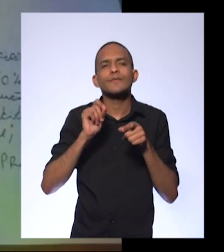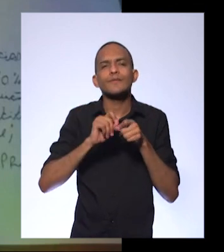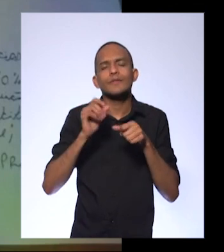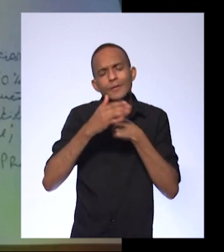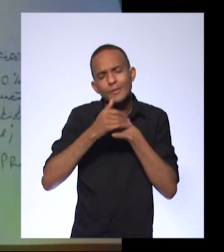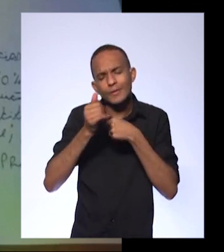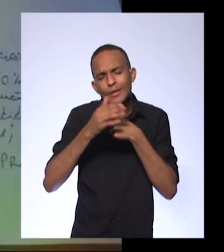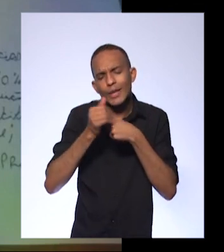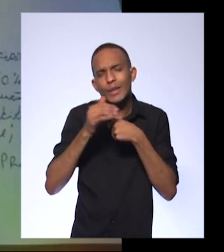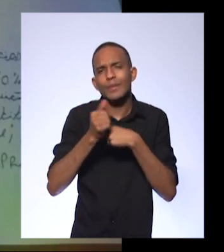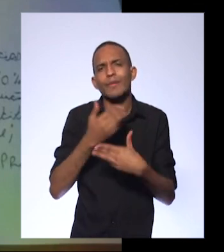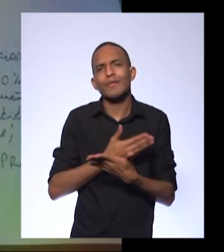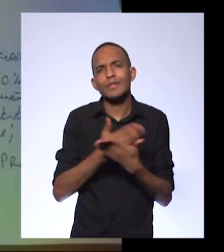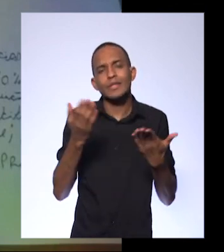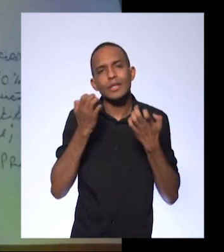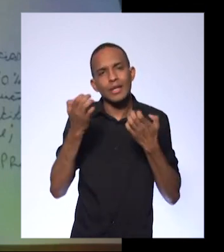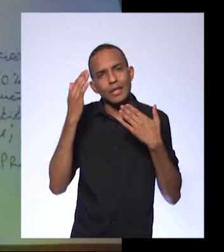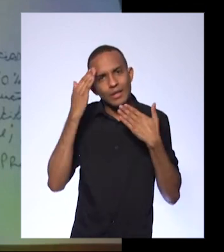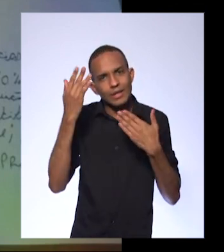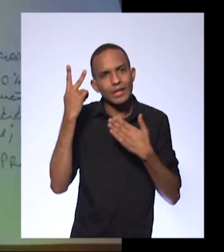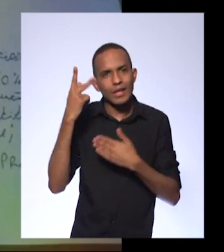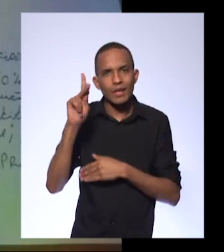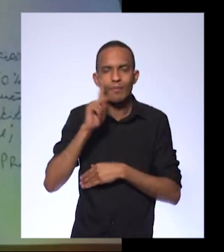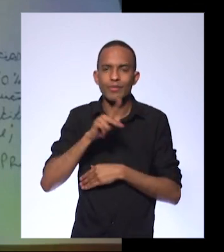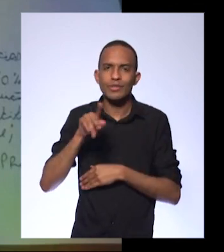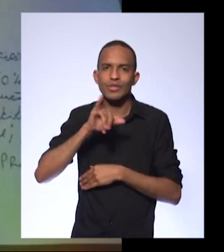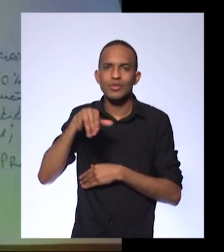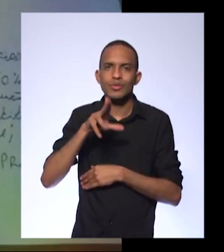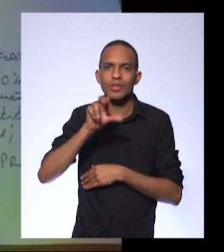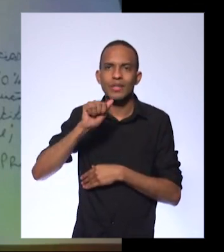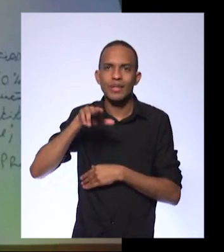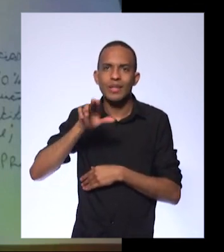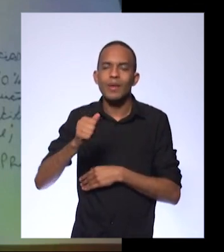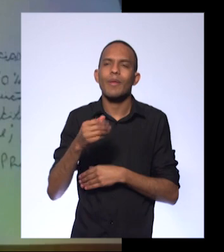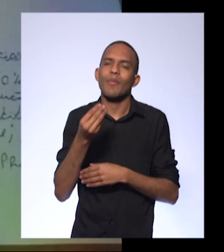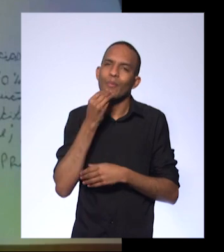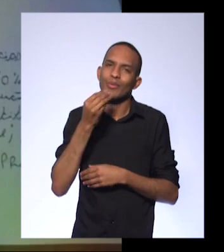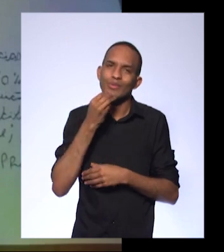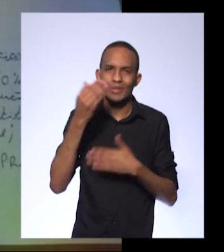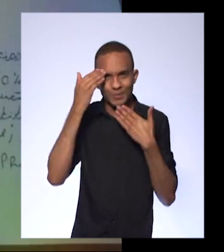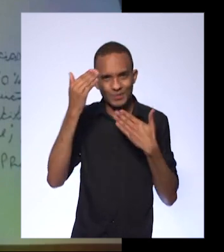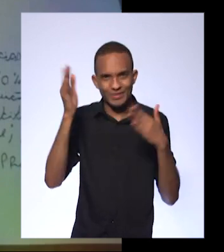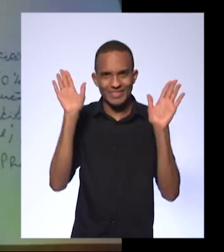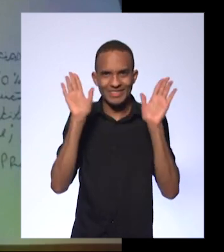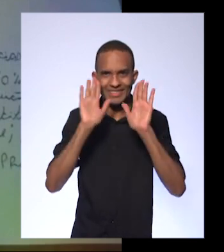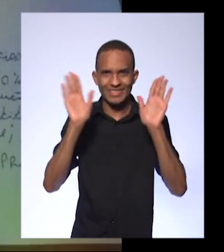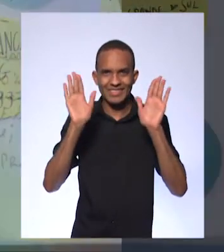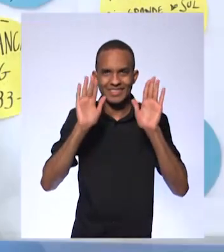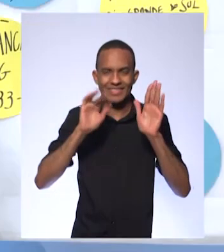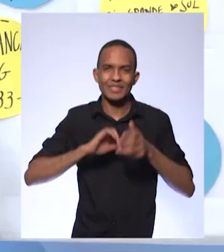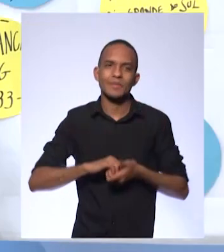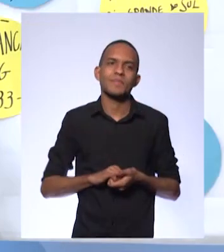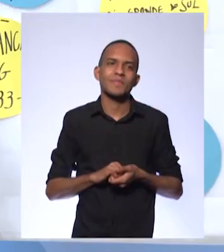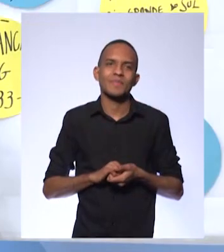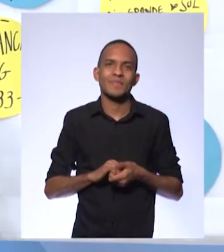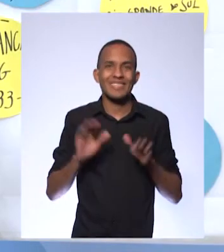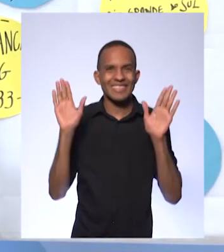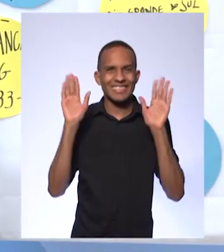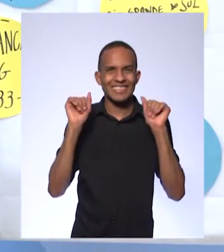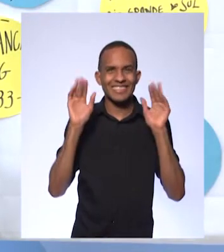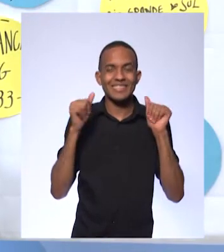bastante carinho. E quero agradecer a minha professora Juliana de História por ter me dado essa oportunidade. Tchau! Tchau,